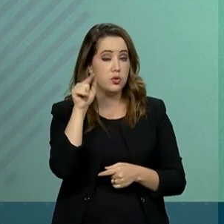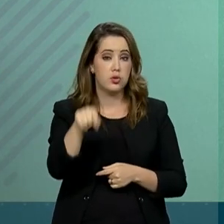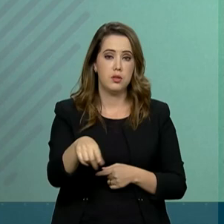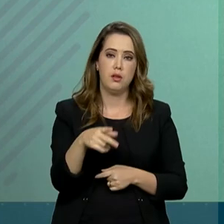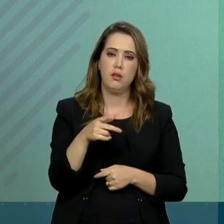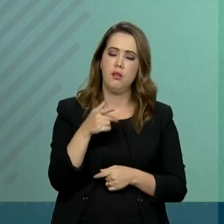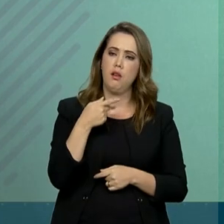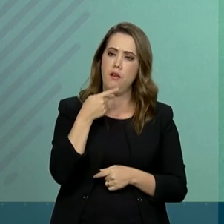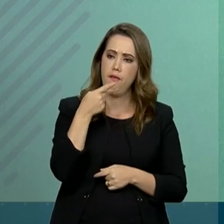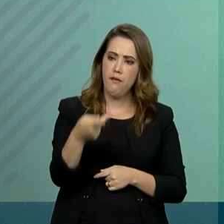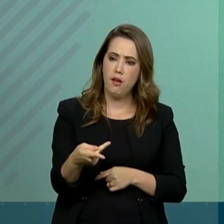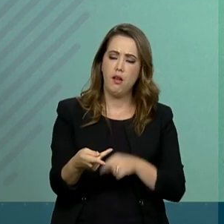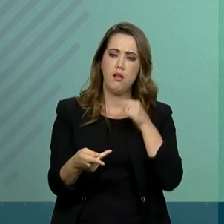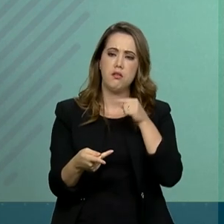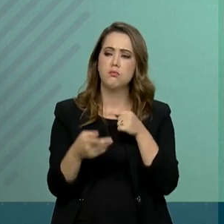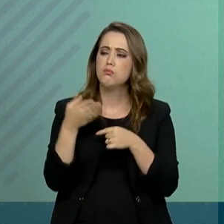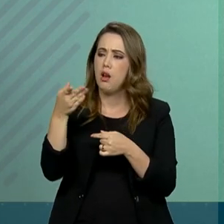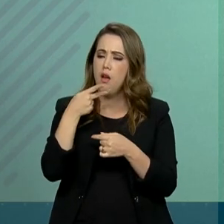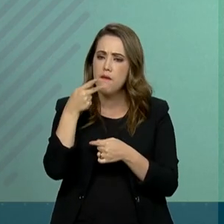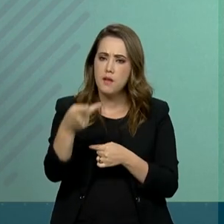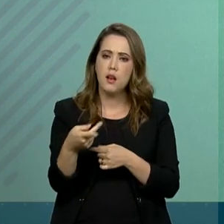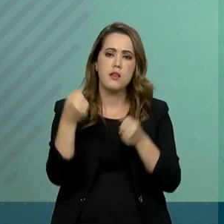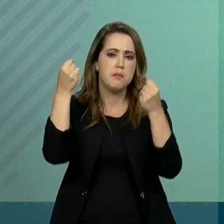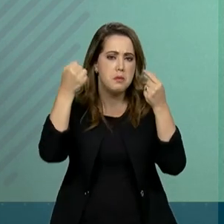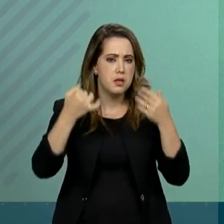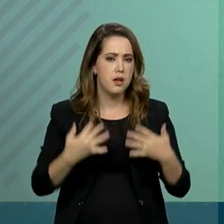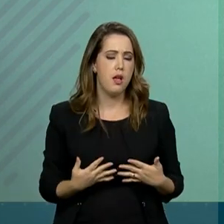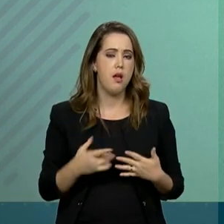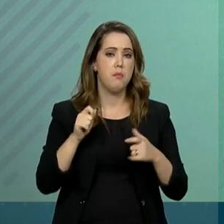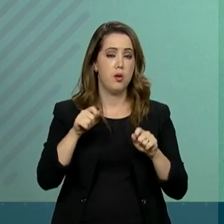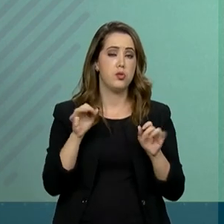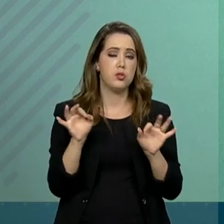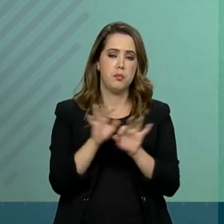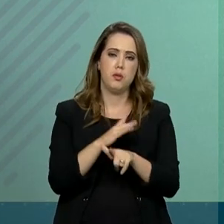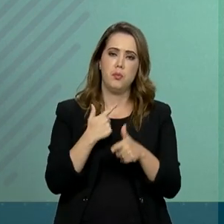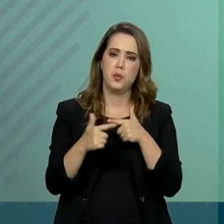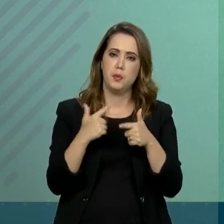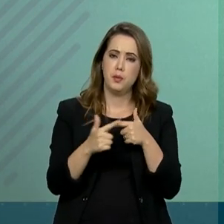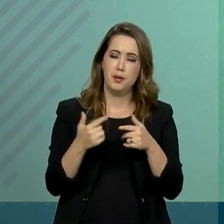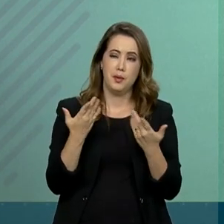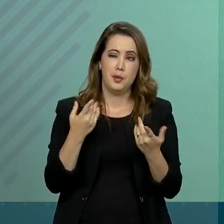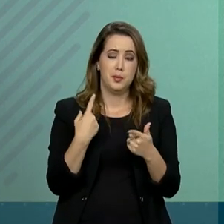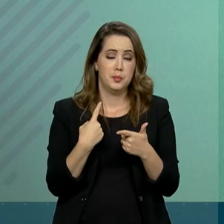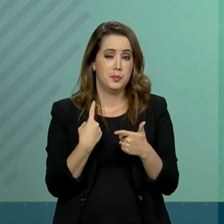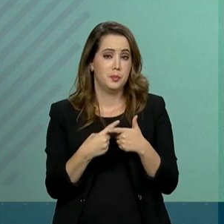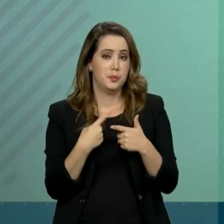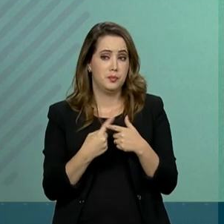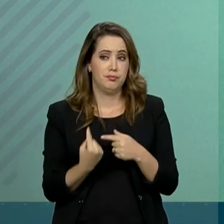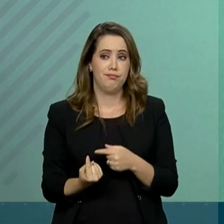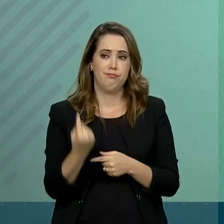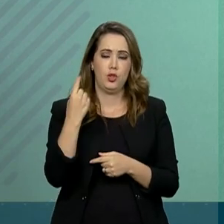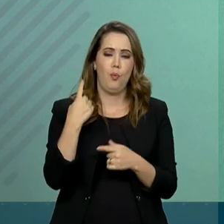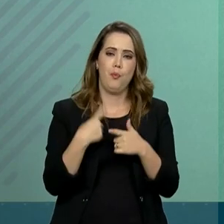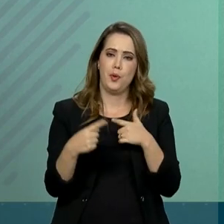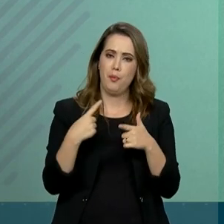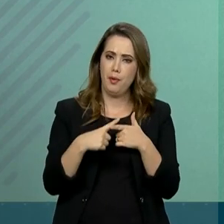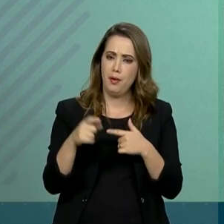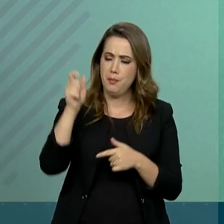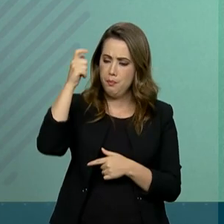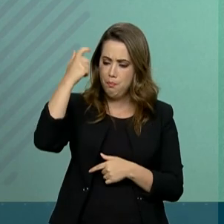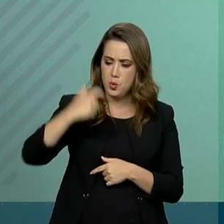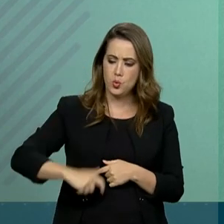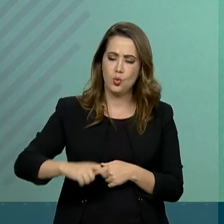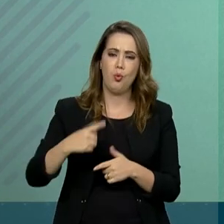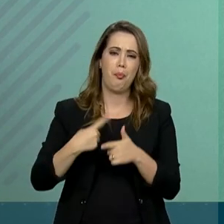sua palavra poderá ajudar a elucidar um fato que caracterize justamente foi tão lesivo para a pessoa do